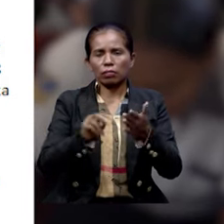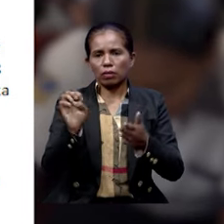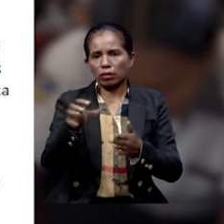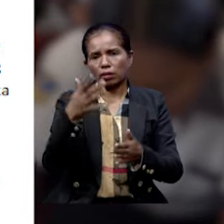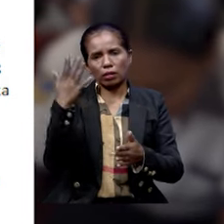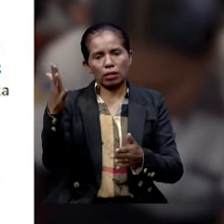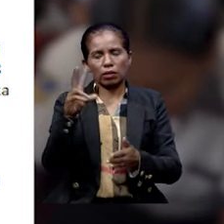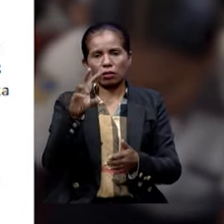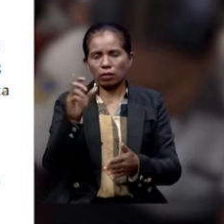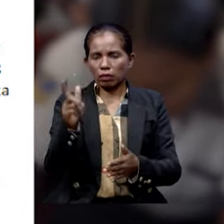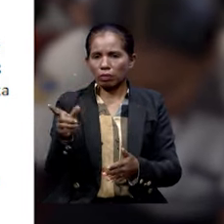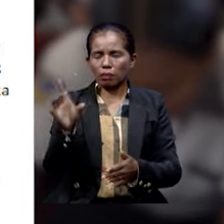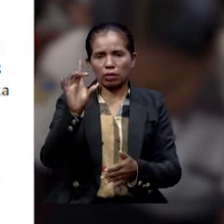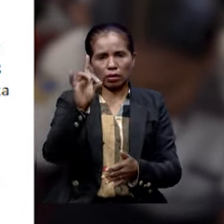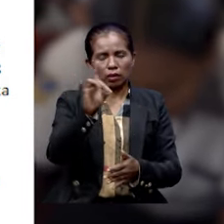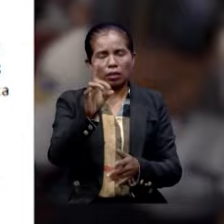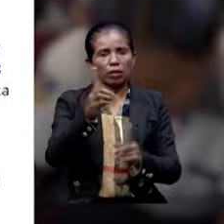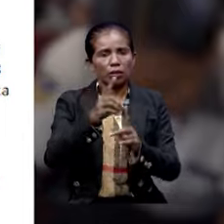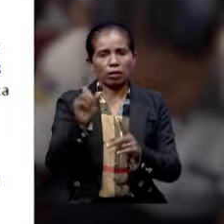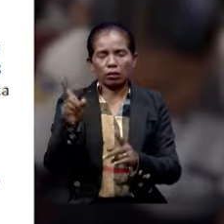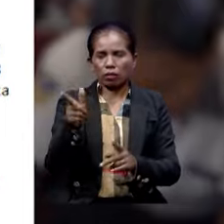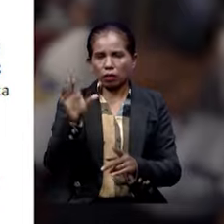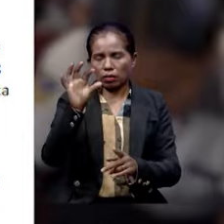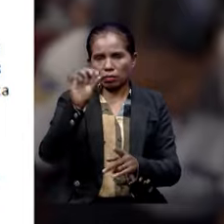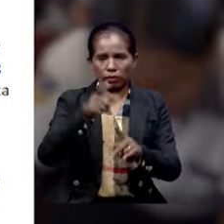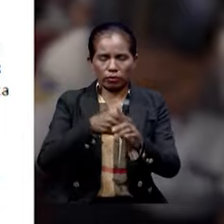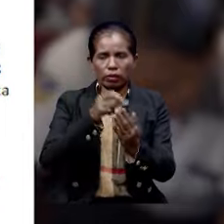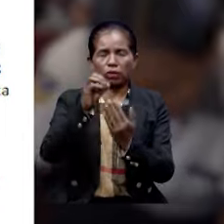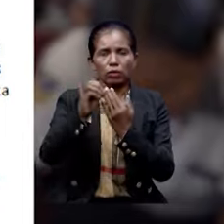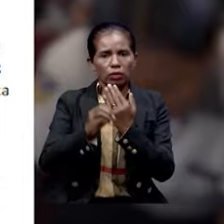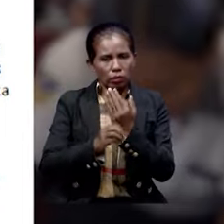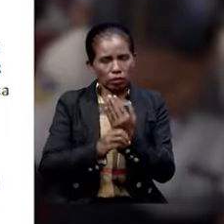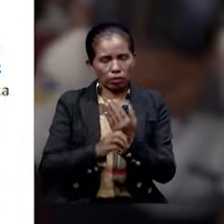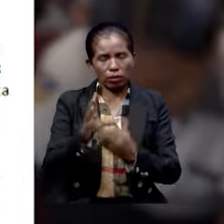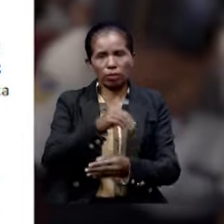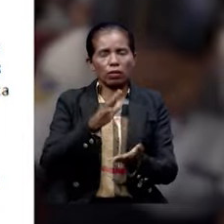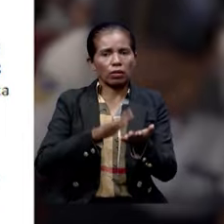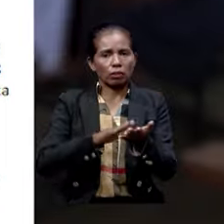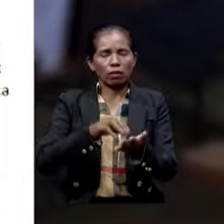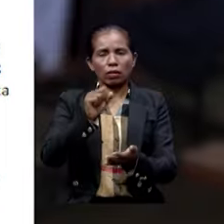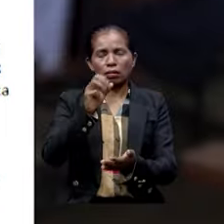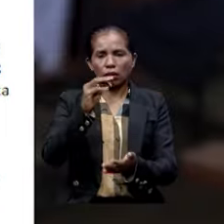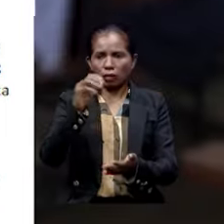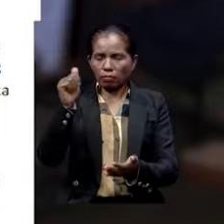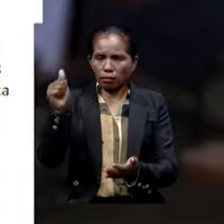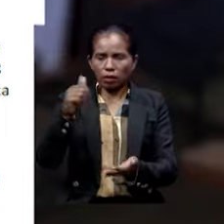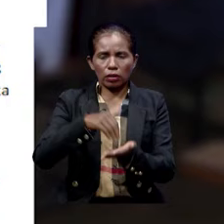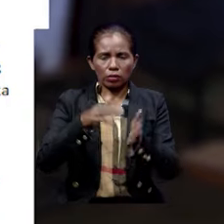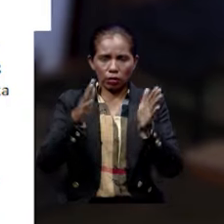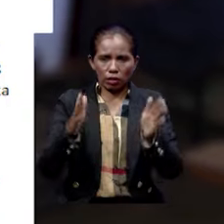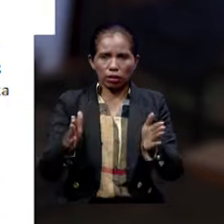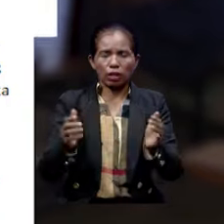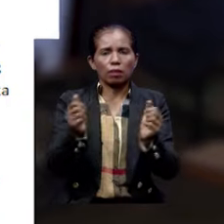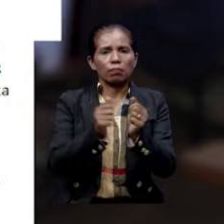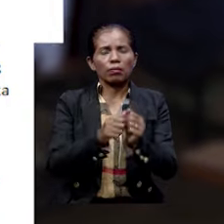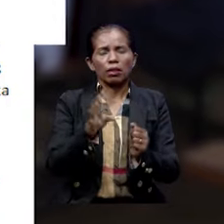para Rihun Rua Ualo, loron Rua Ensinia Fulan Outubro, liu ba ensino secundário, estudante cada sala, máximo hat